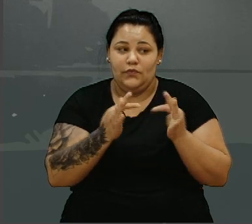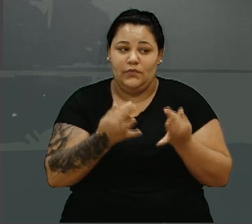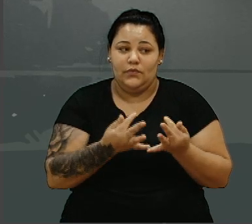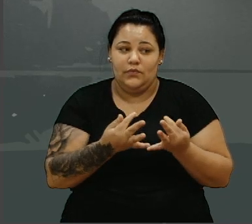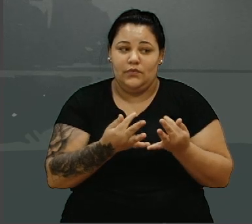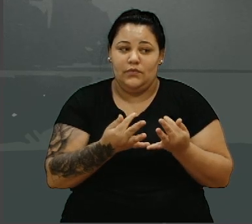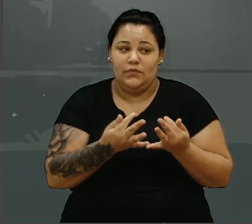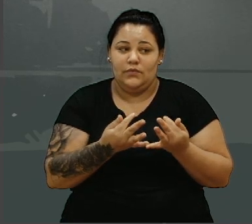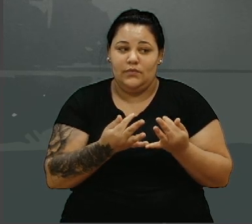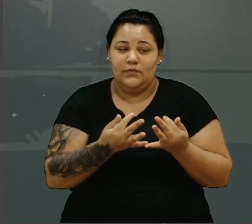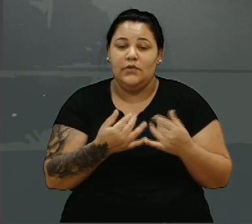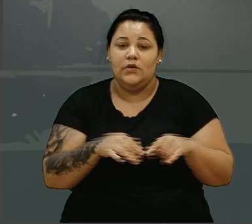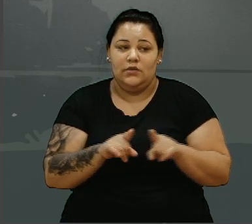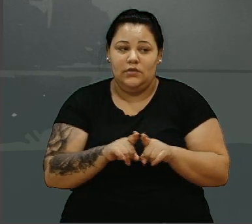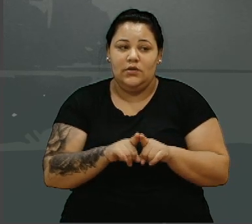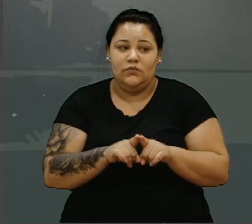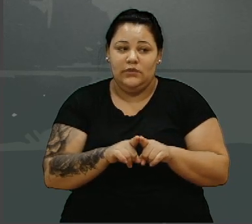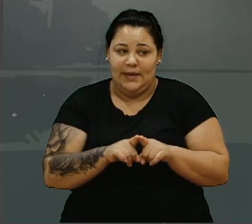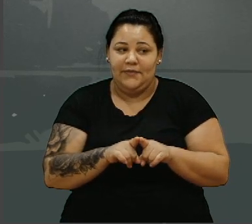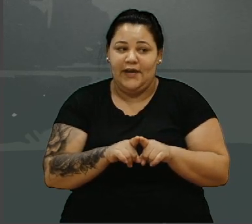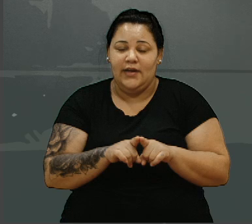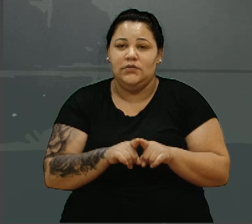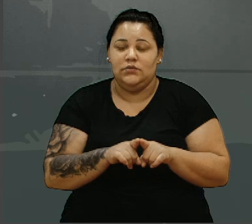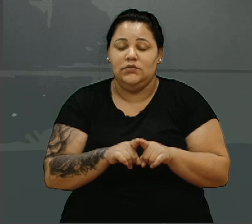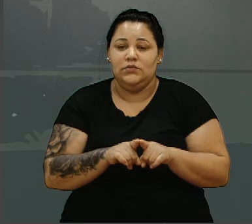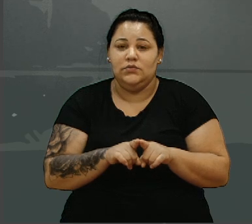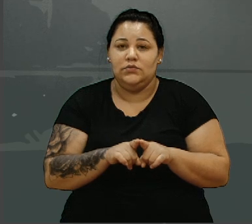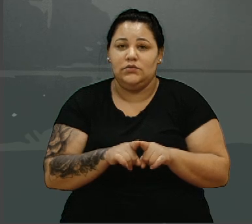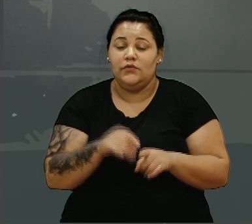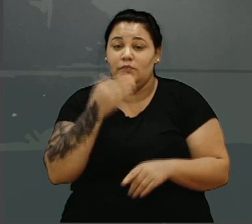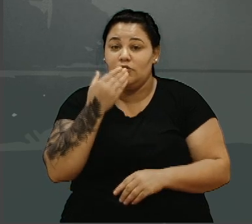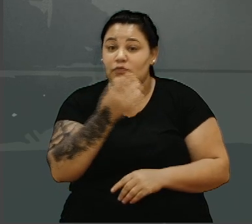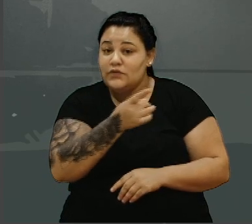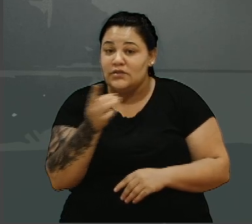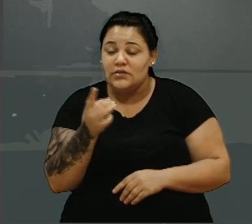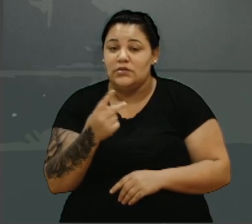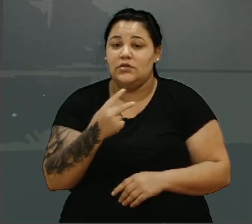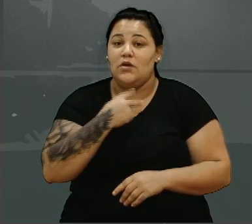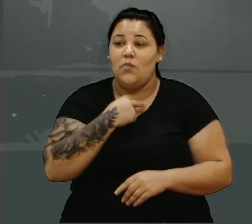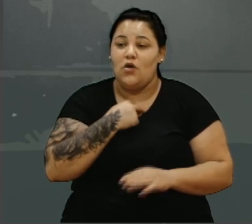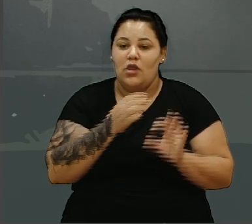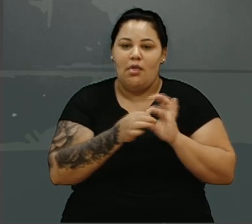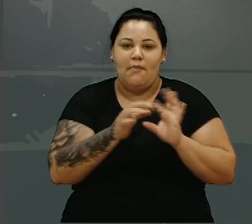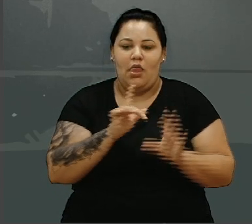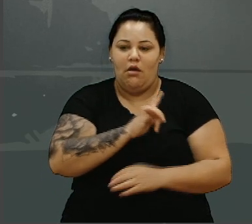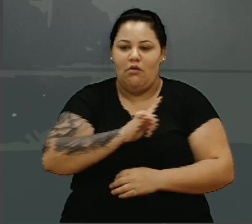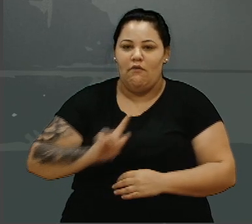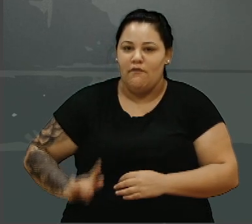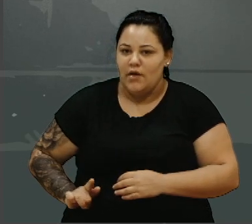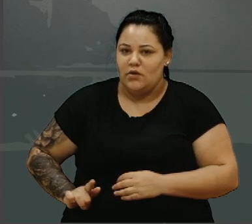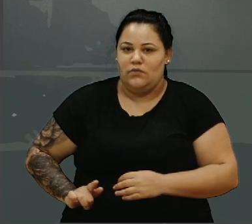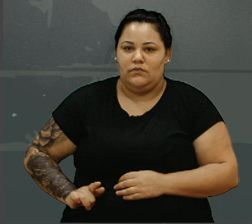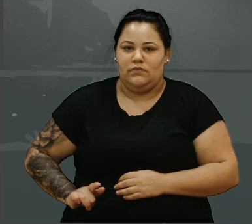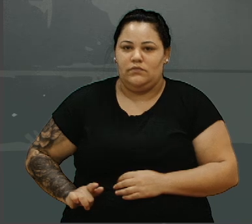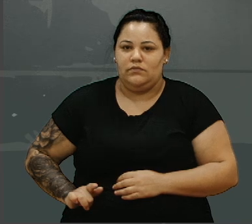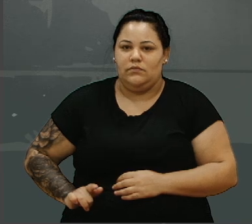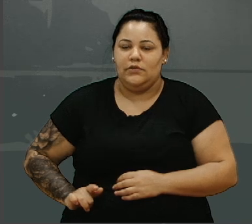Não teria lógica alguma, né? Penso que não podemos permitir que o governo ultrapasse seus limites.